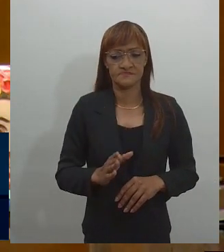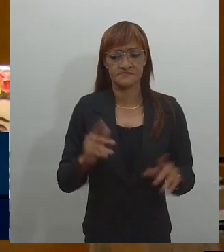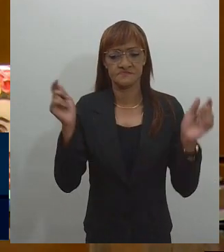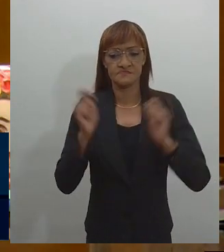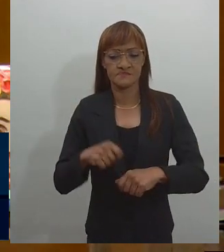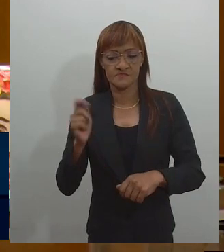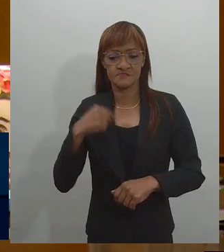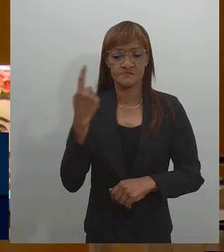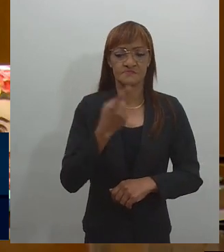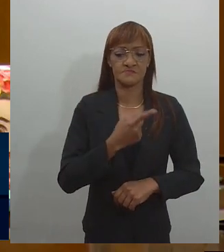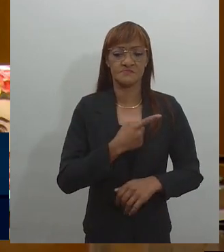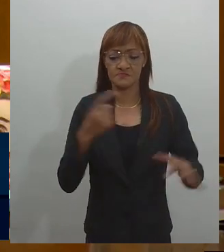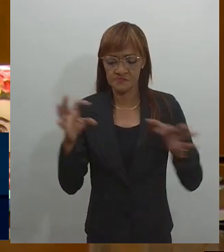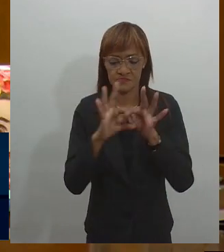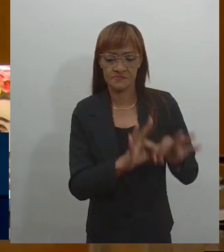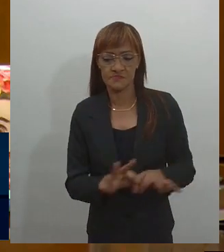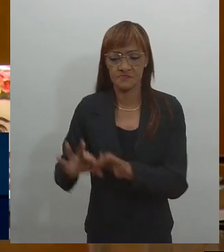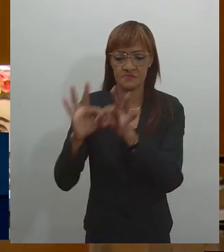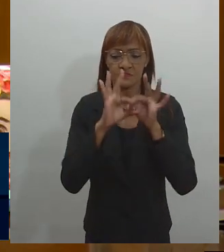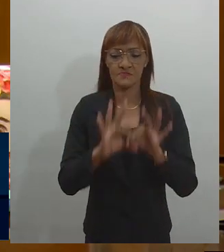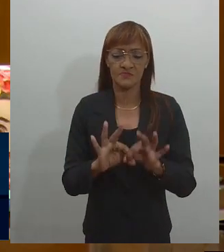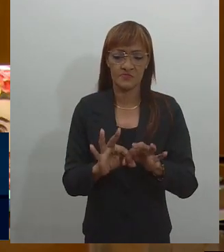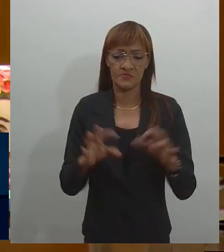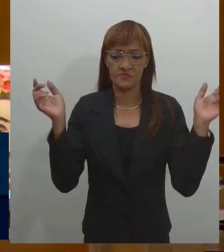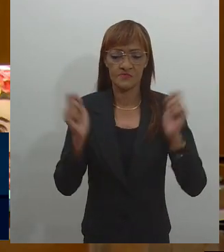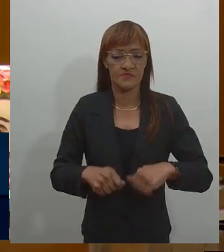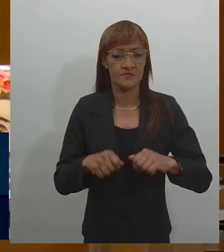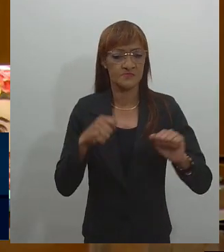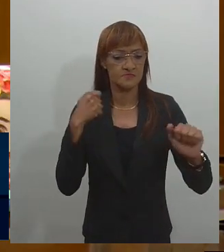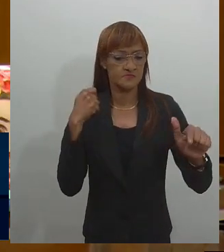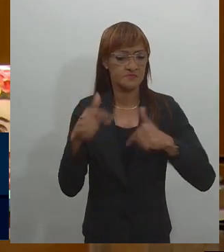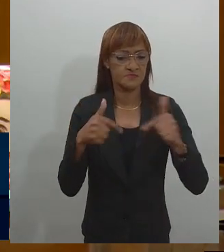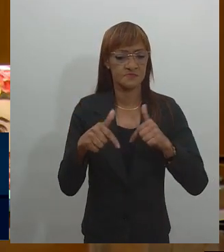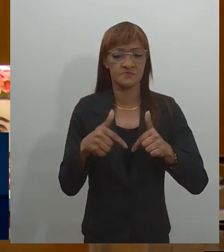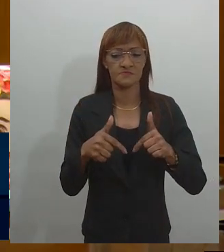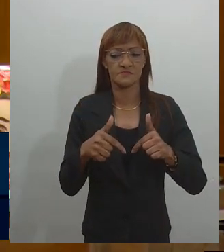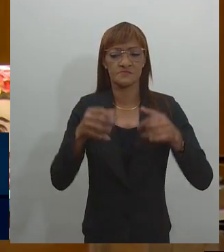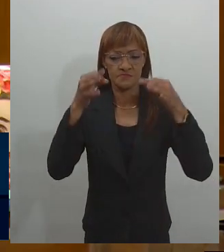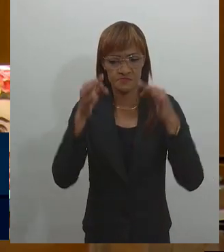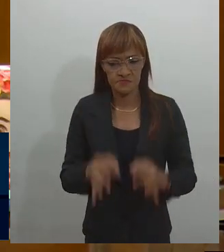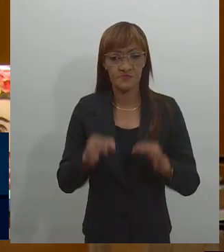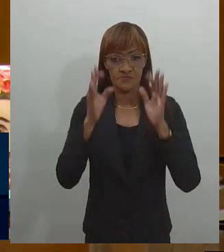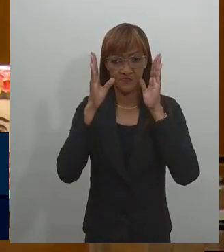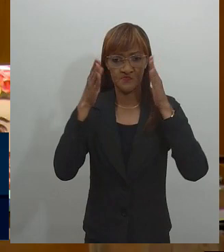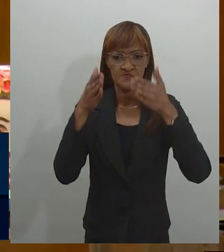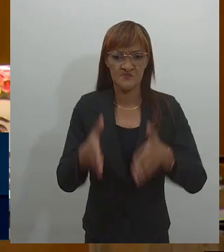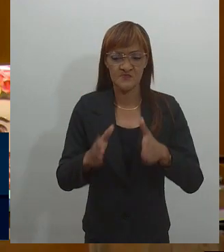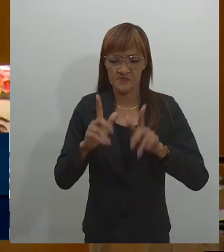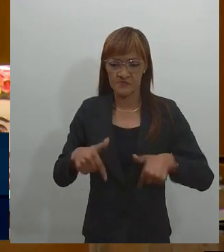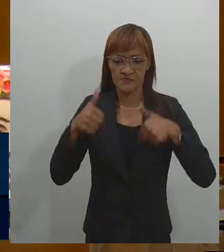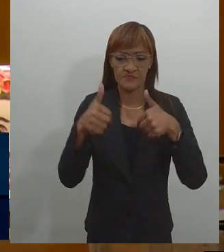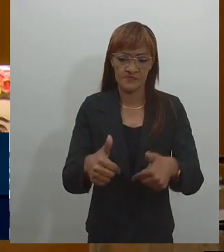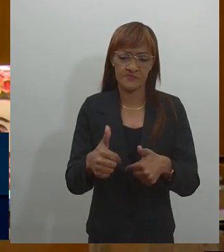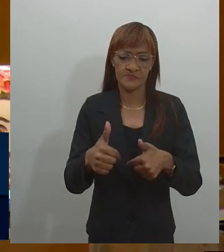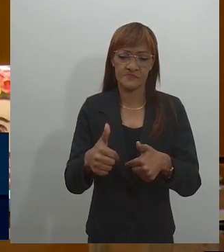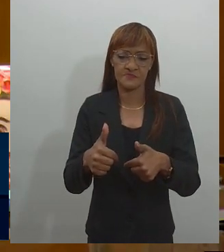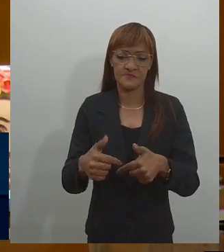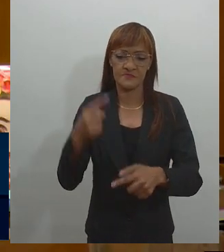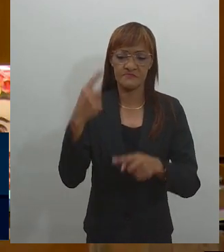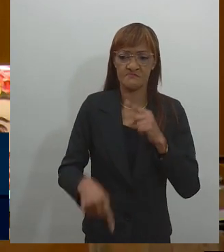uma atuação assertiva, aguerrida e combativa em todos os parlamentos